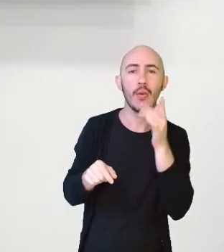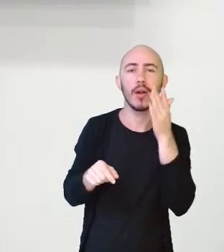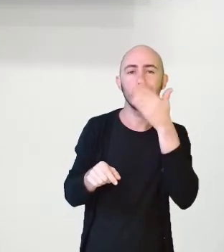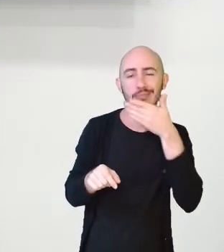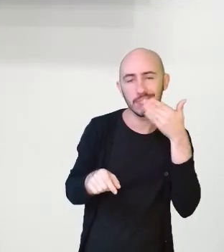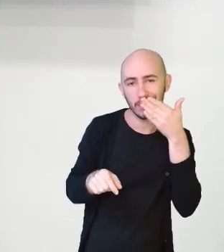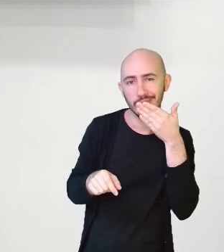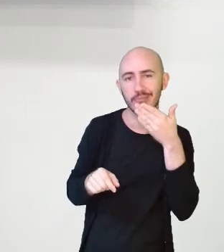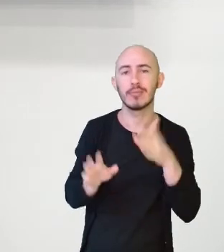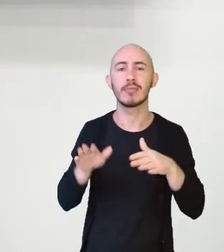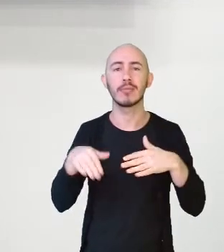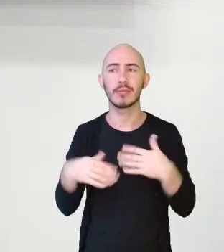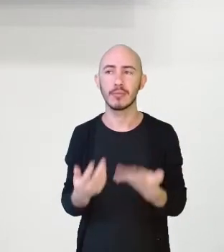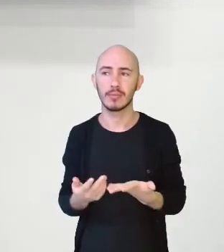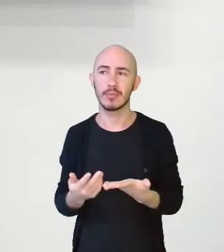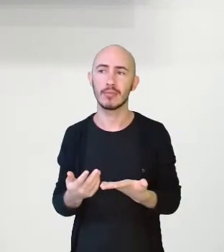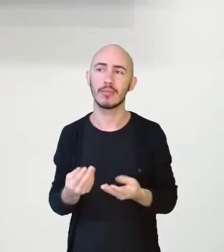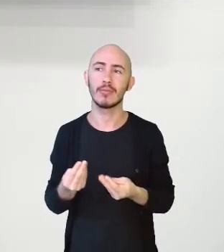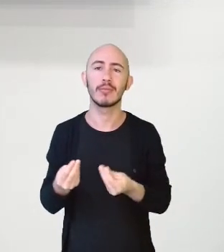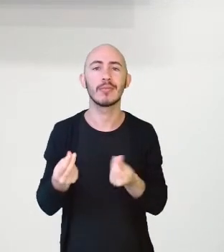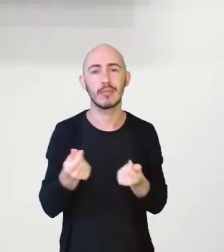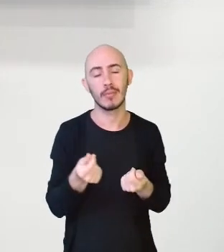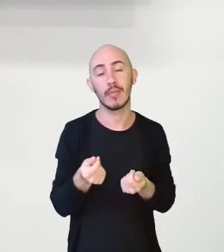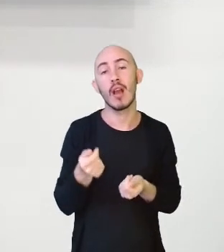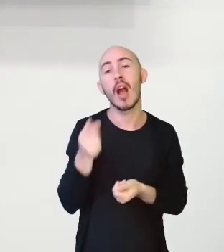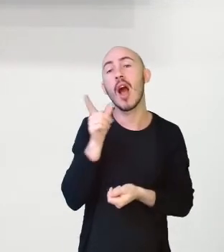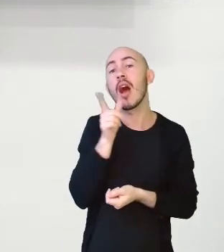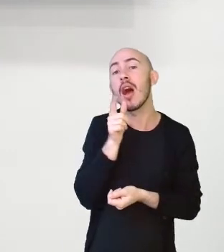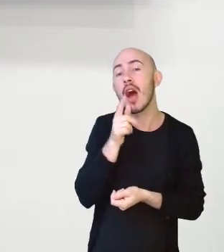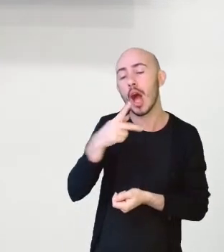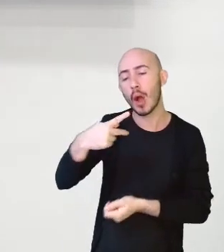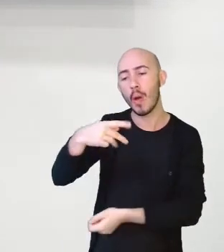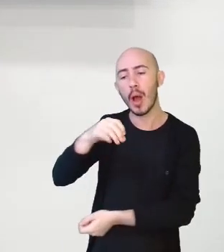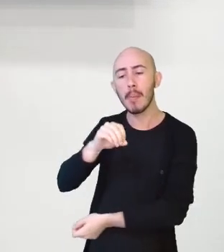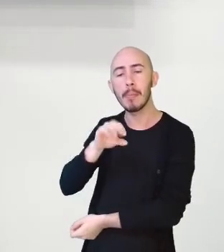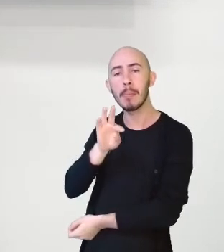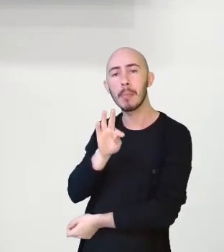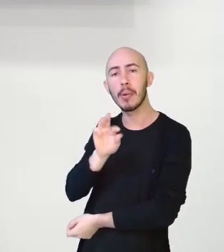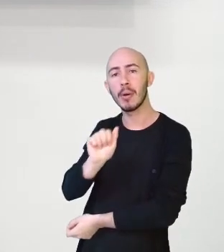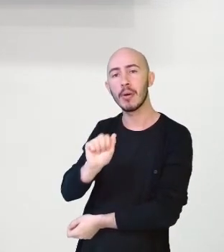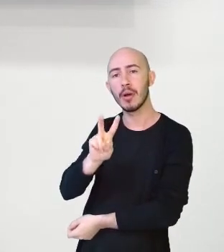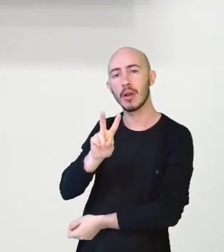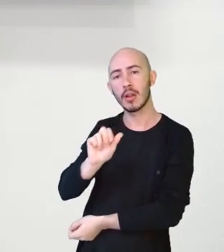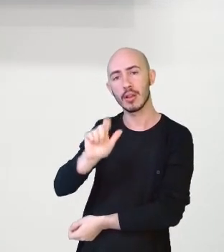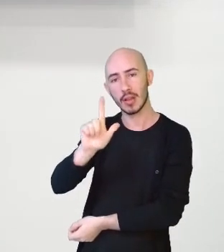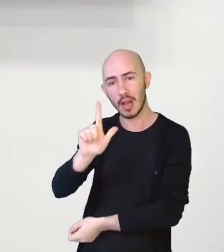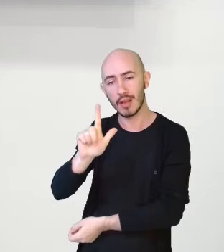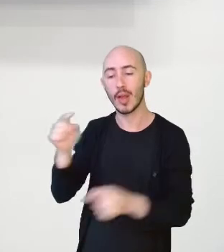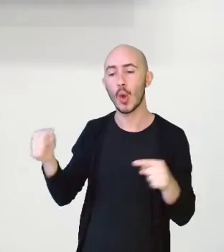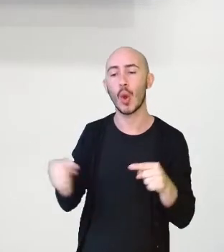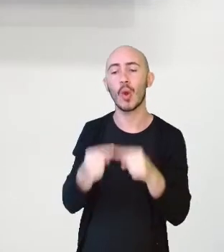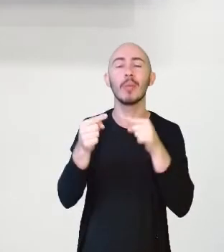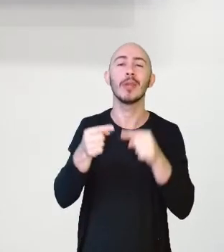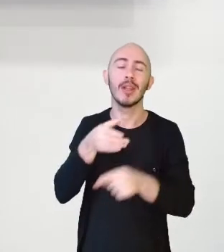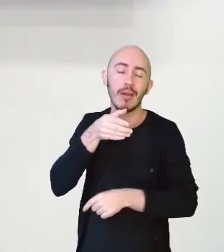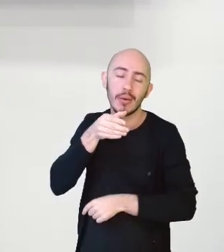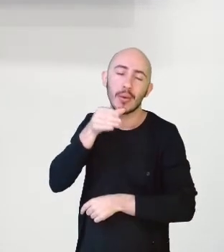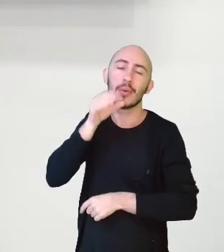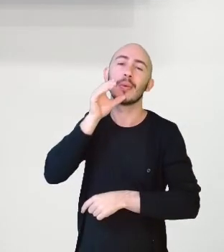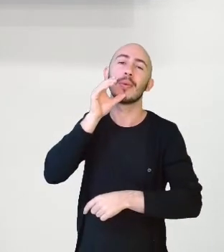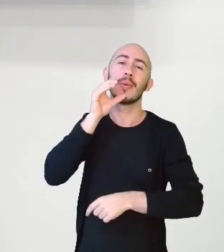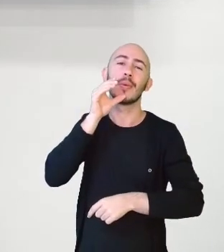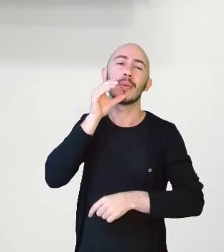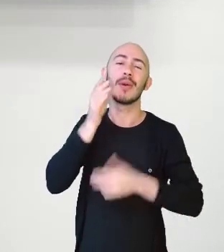chama. Então não é uma água doce, não é uma água potável, apropriada para o consumo. Então veja, toda aquela quantidade de